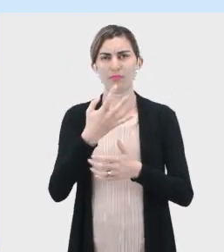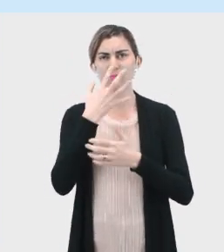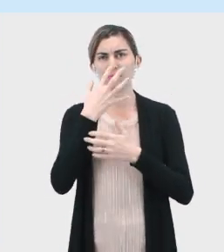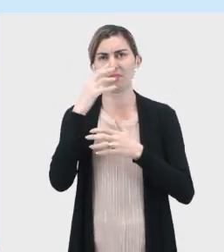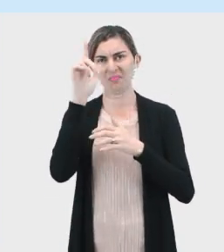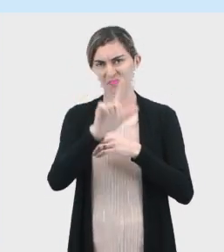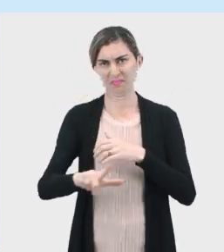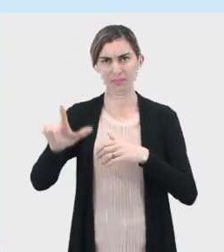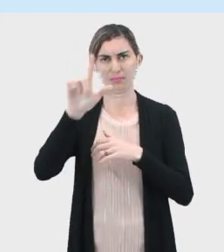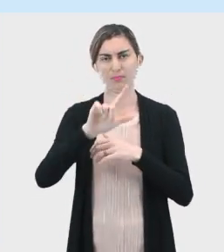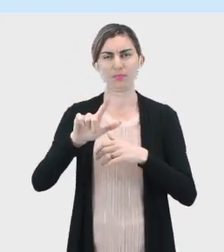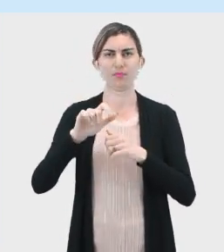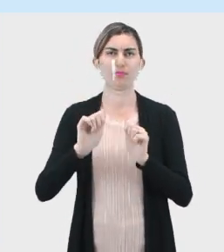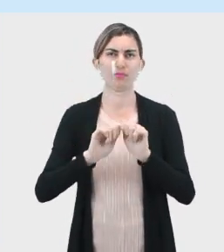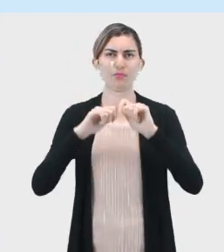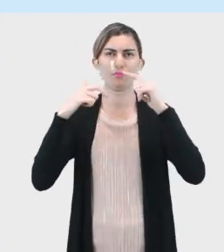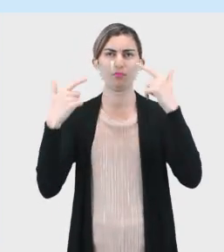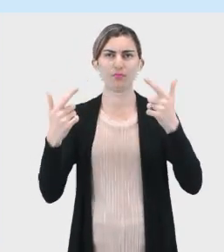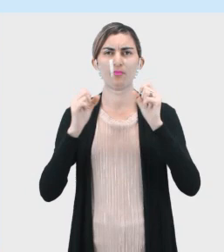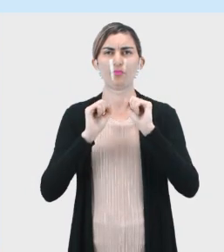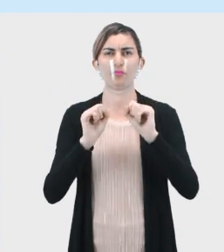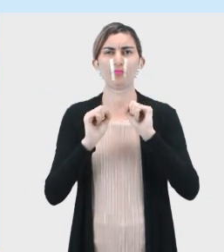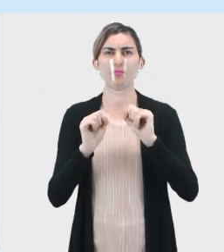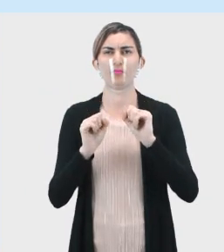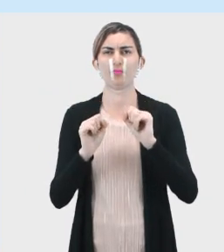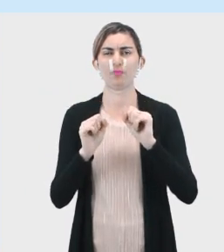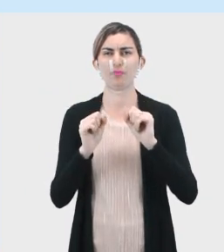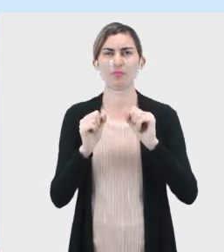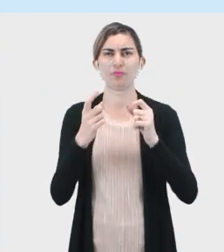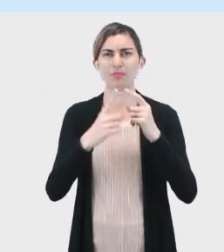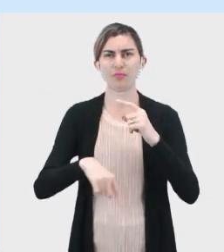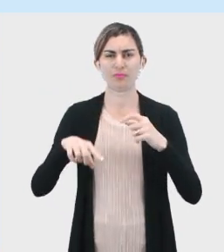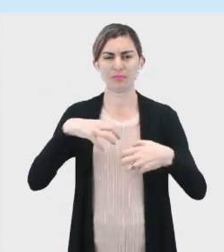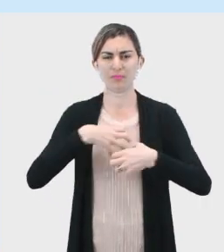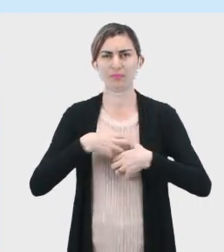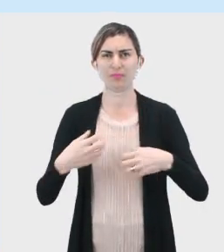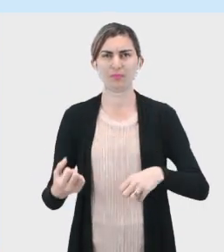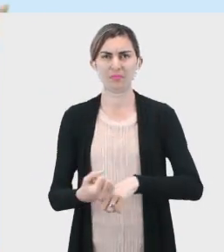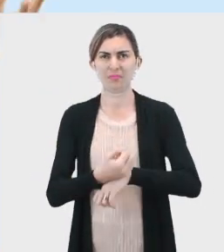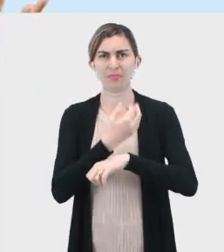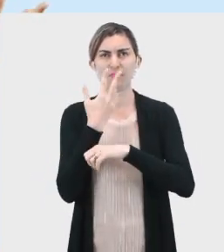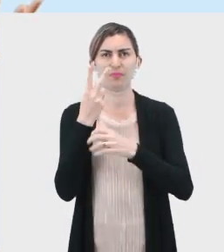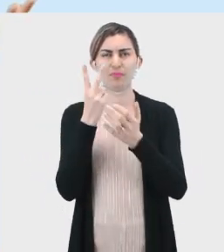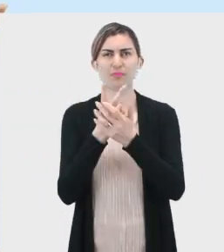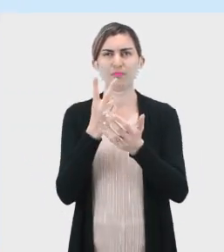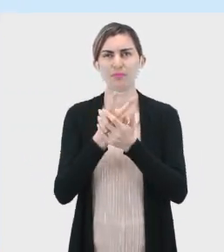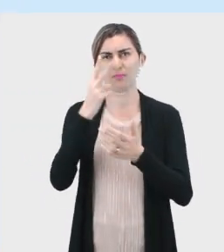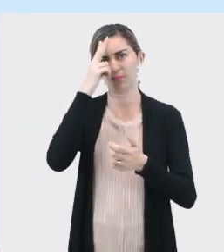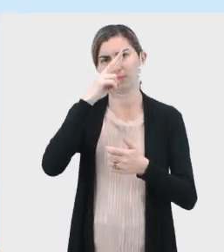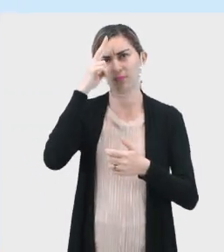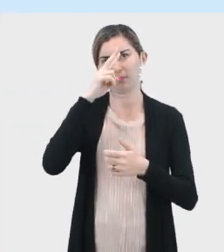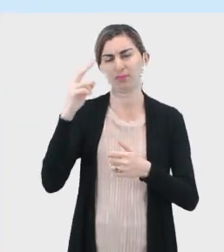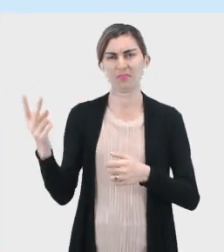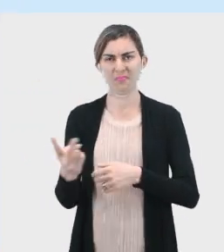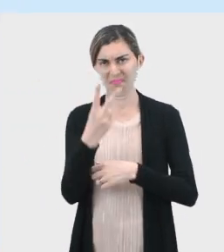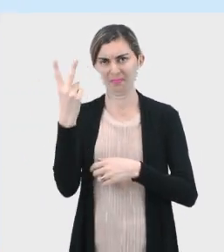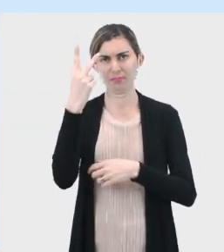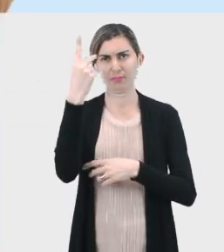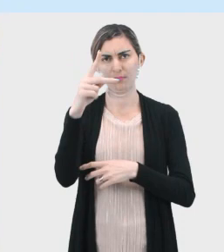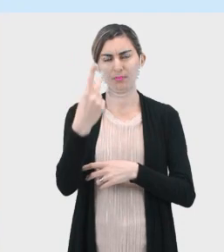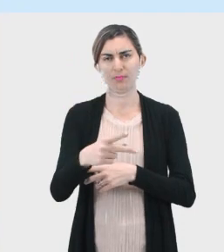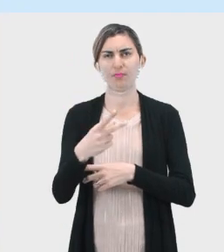apreciação literária e, claro, pode mexer com as nossas emoções. Sempre lembrando, valorize